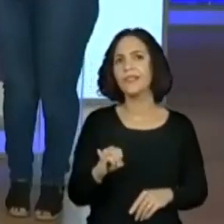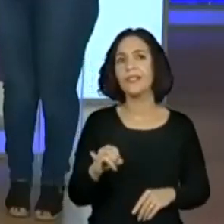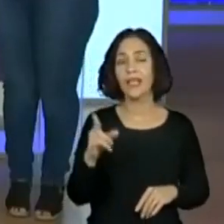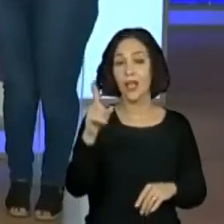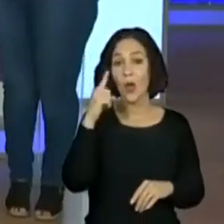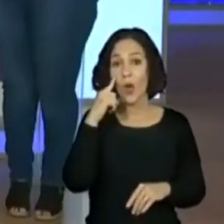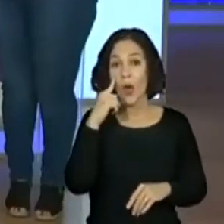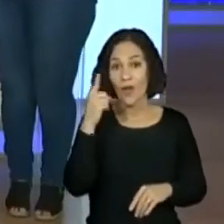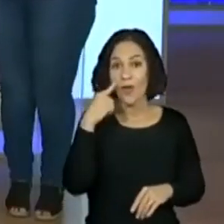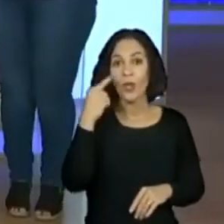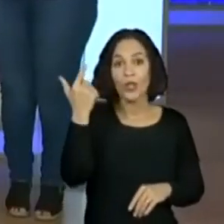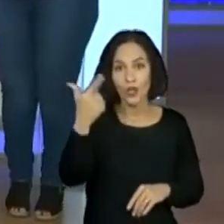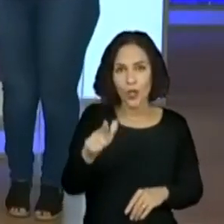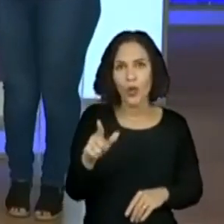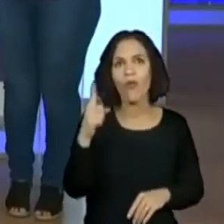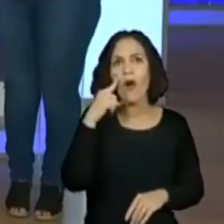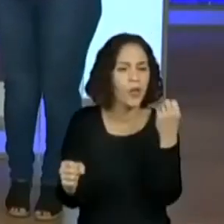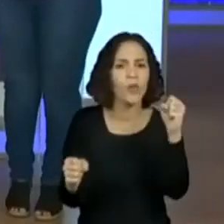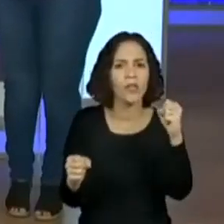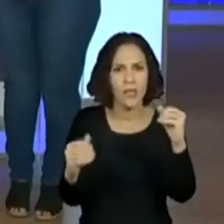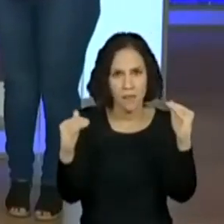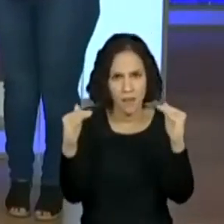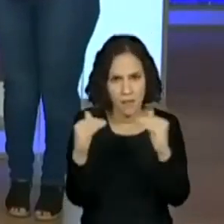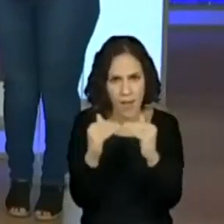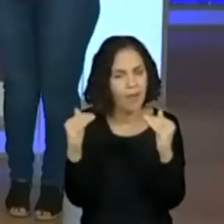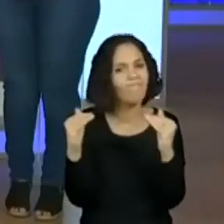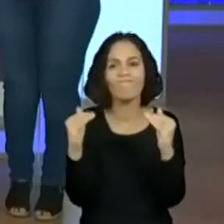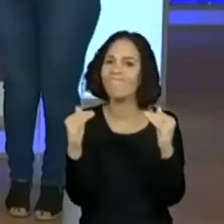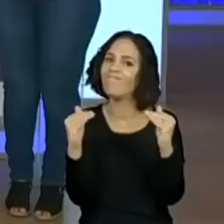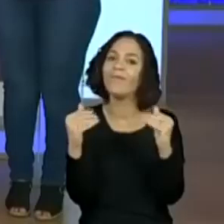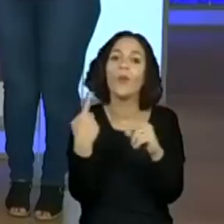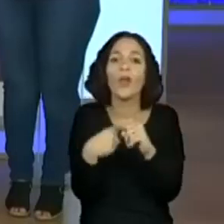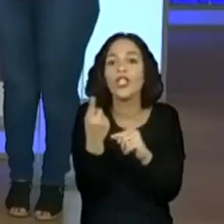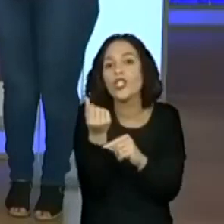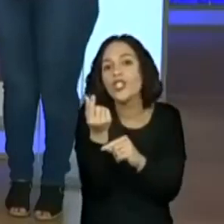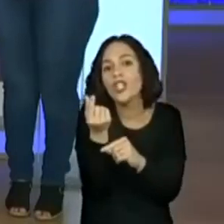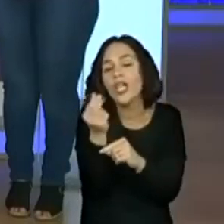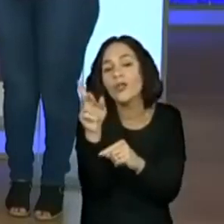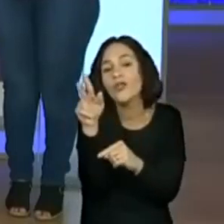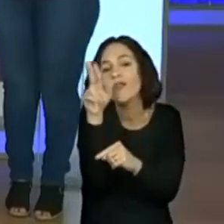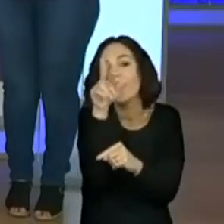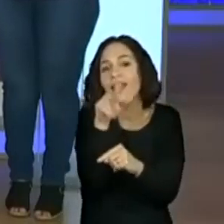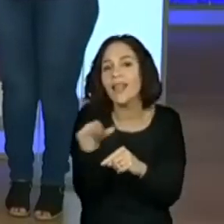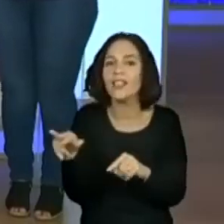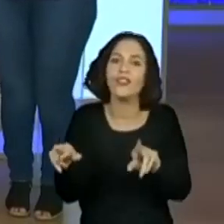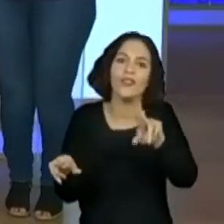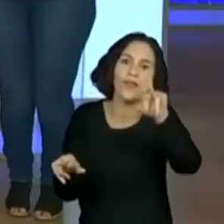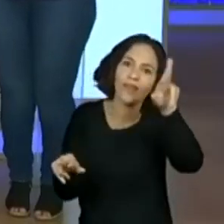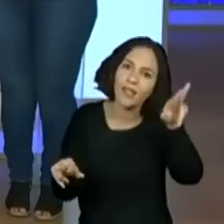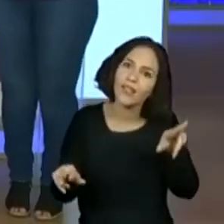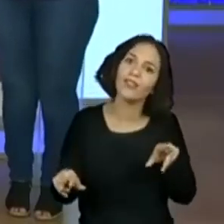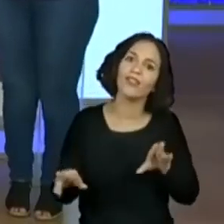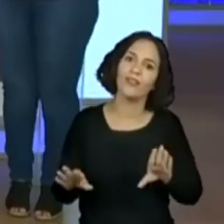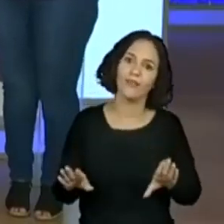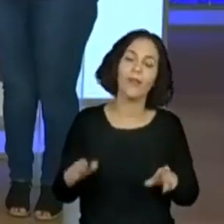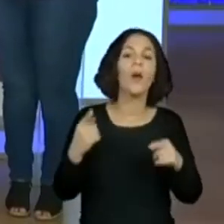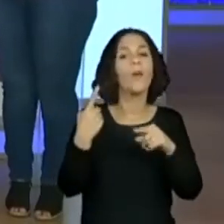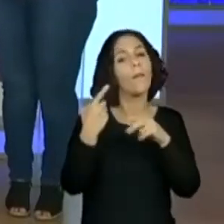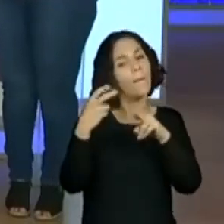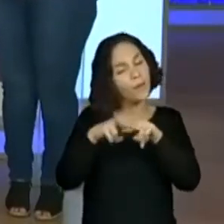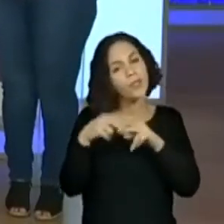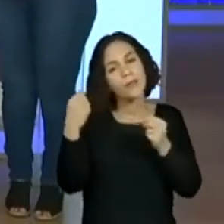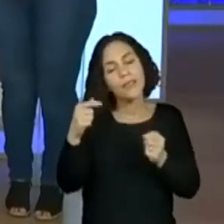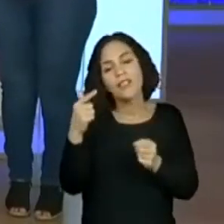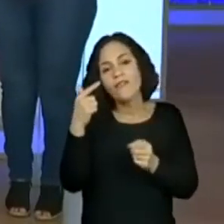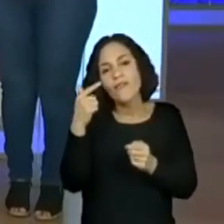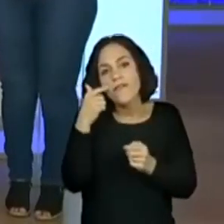mesma quantidade de notas, toda a diferença no cofre do Caio Henrique para a gente conseguir descobrir que ele tem mais,